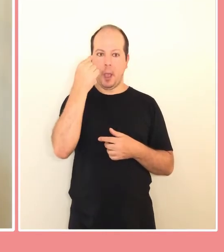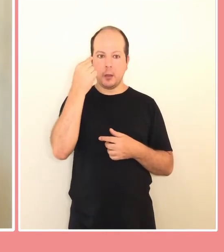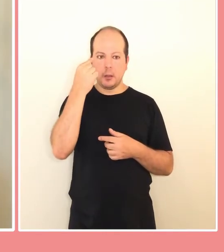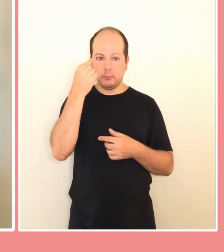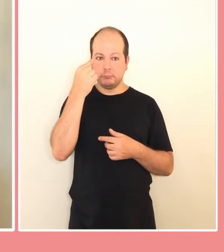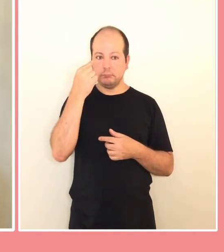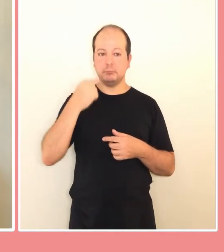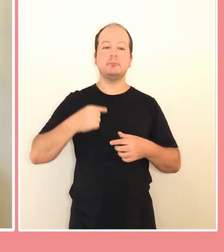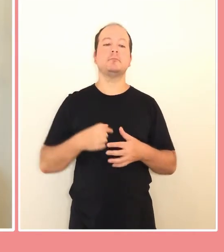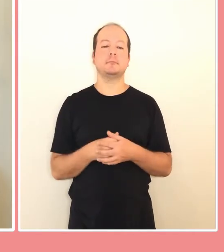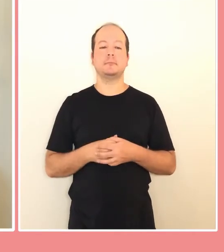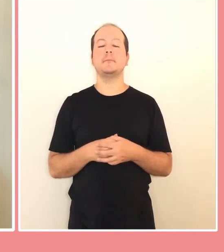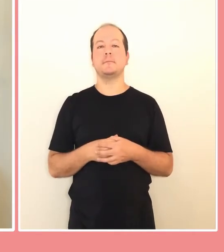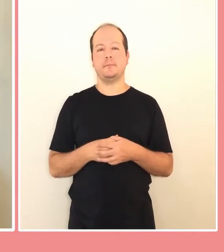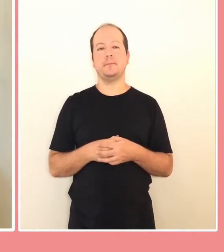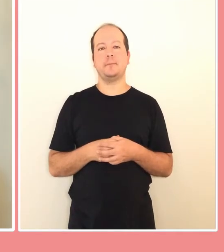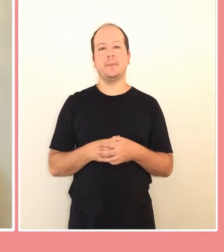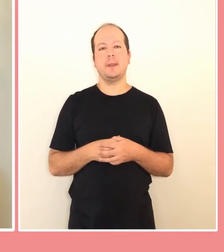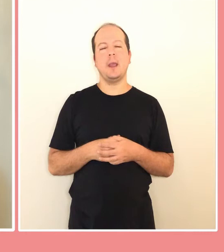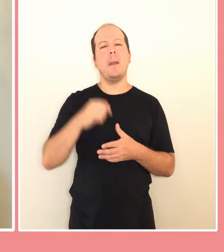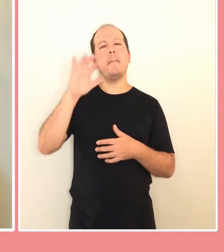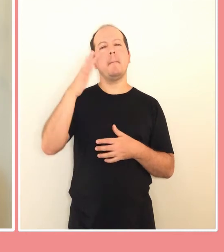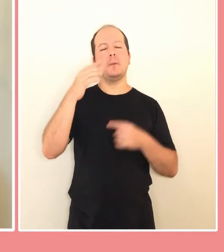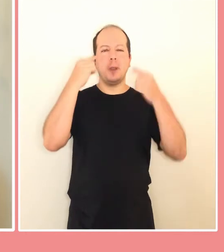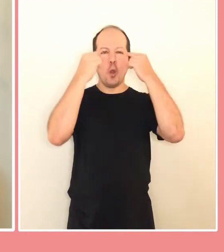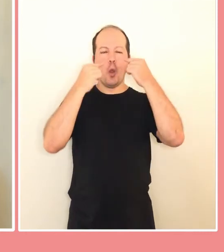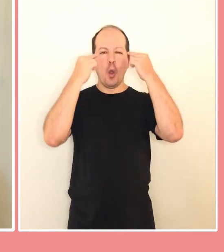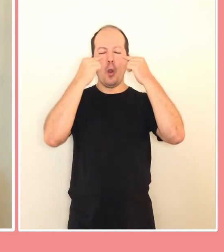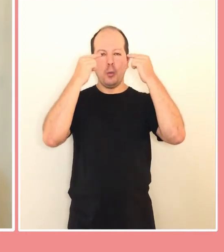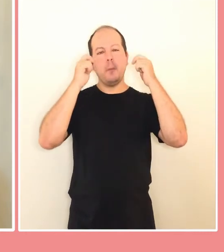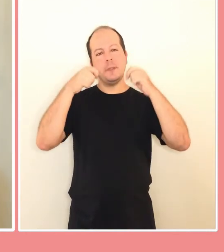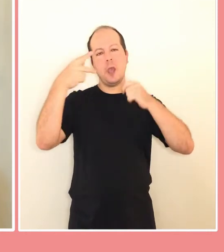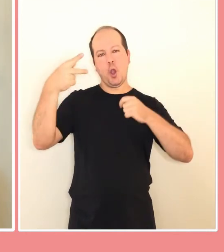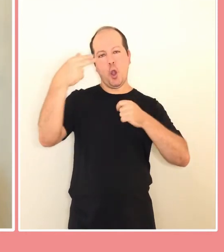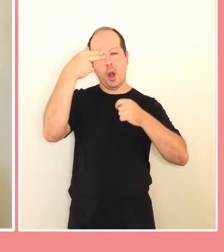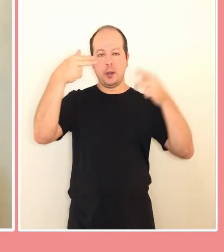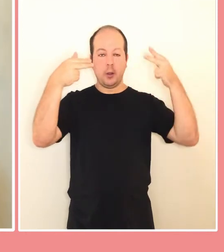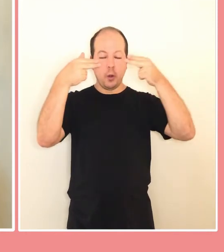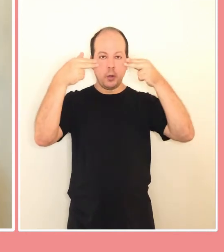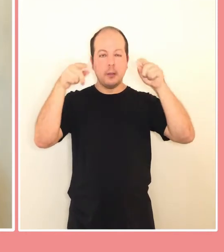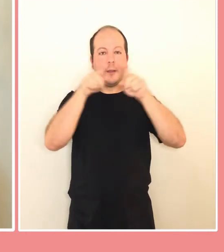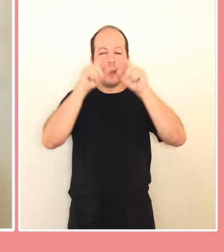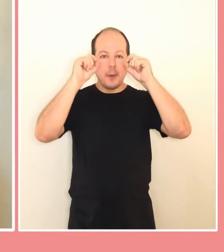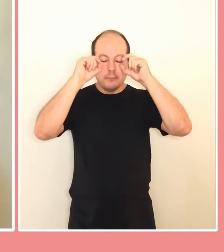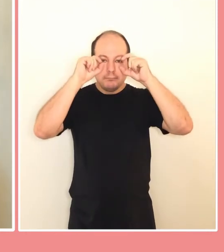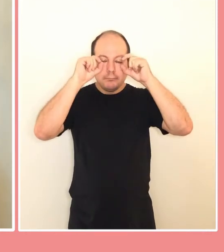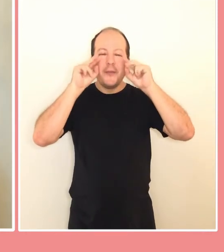os dedos, né, e ver mais ou menos onde ficou. Aí vamos abrir.